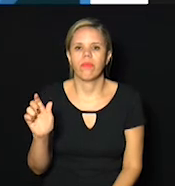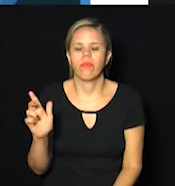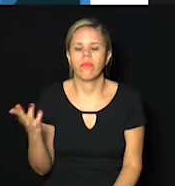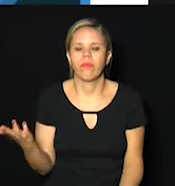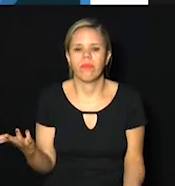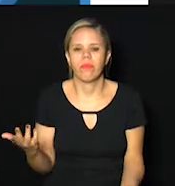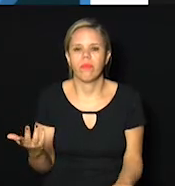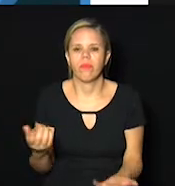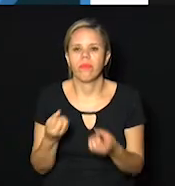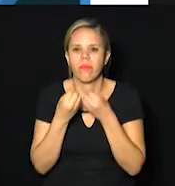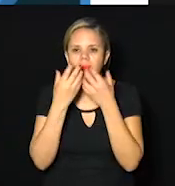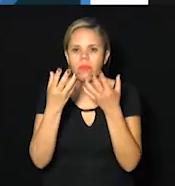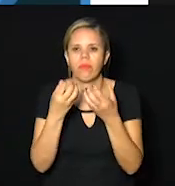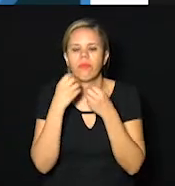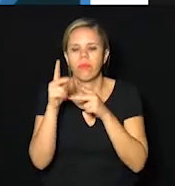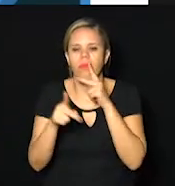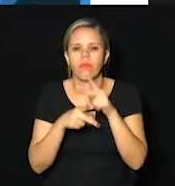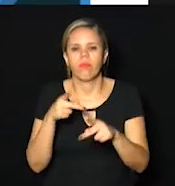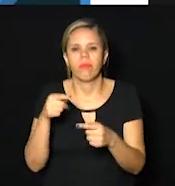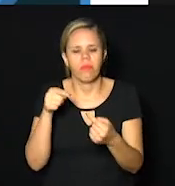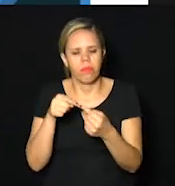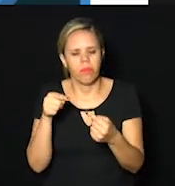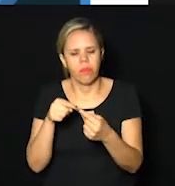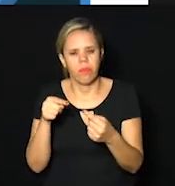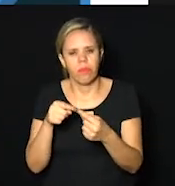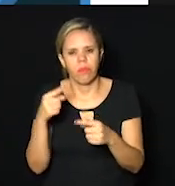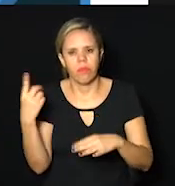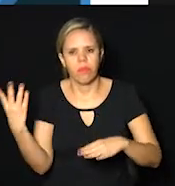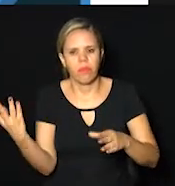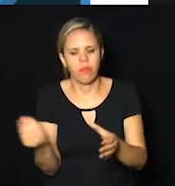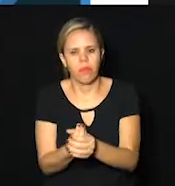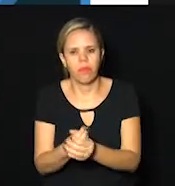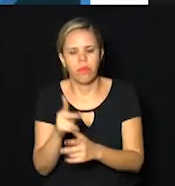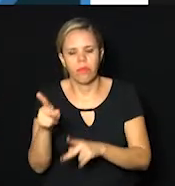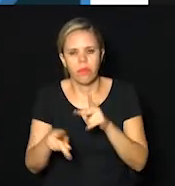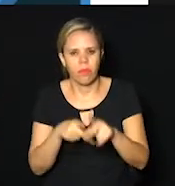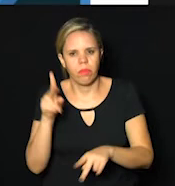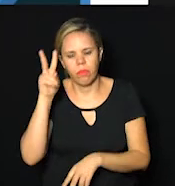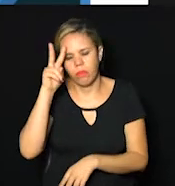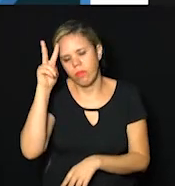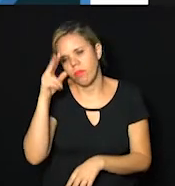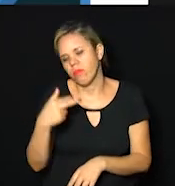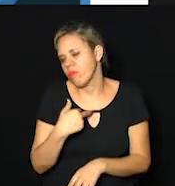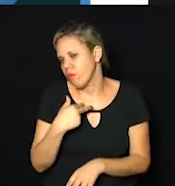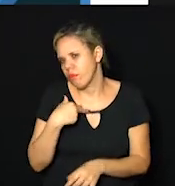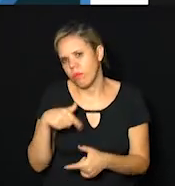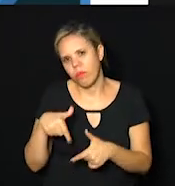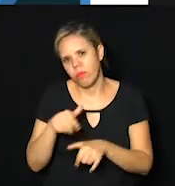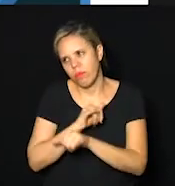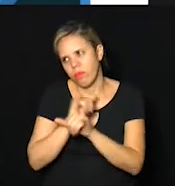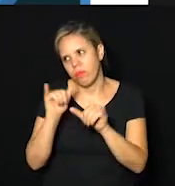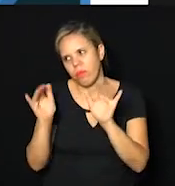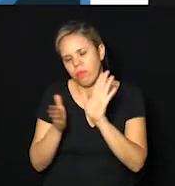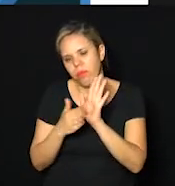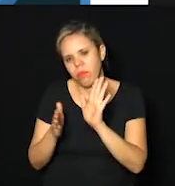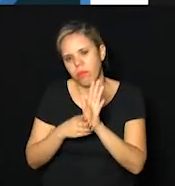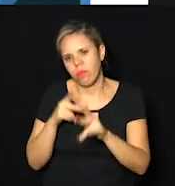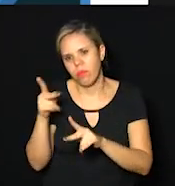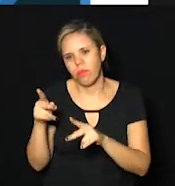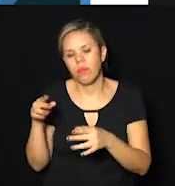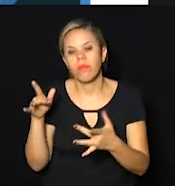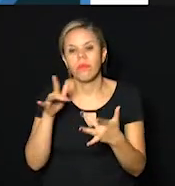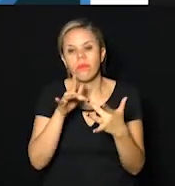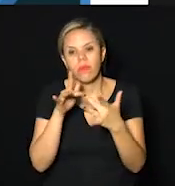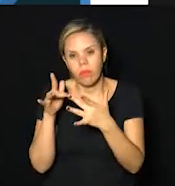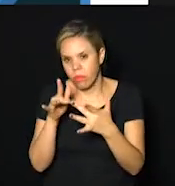e incluí-las nessas histórias. Não dá para a gente trabalhar com campanha eleitoral sem que as pessoas se conectem. Né?